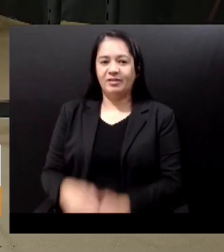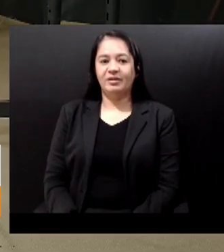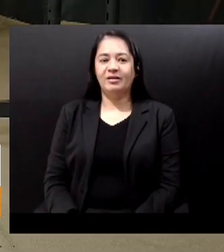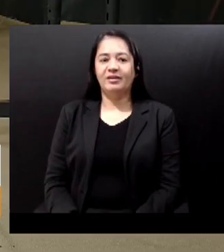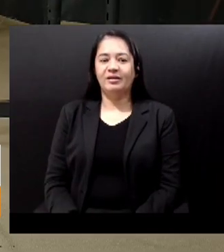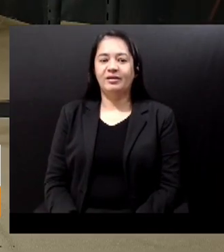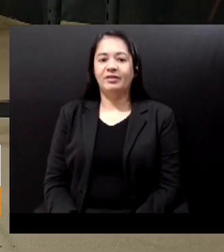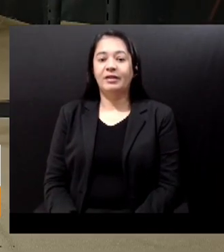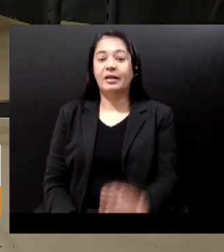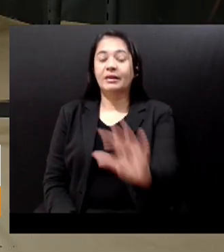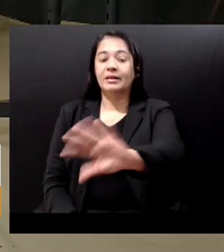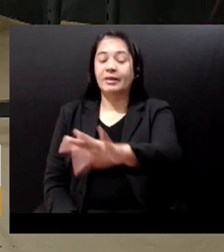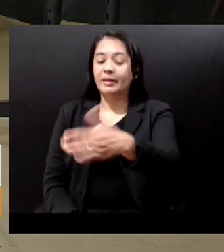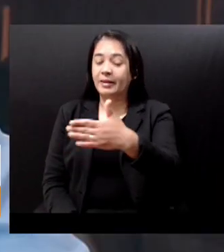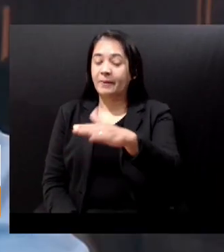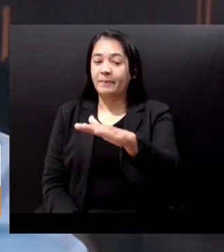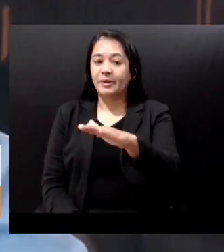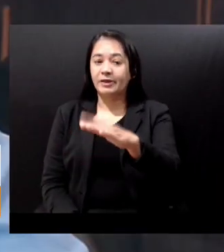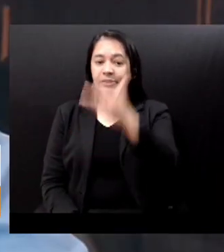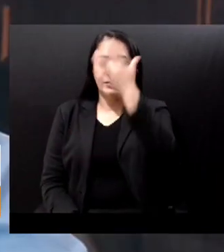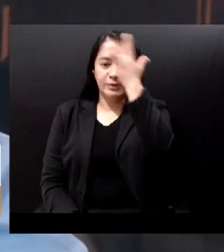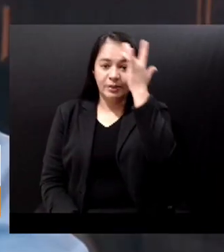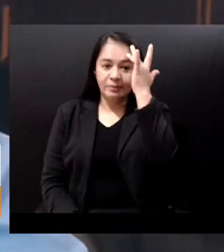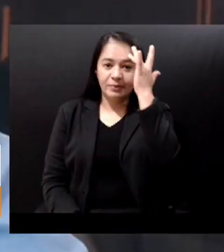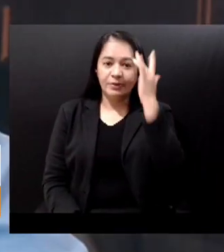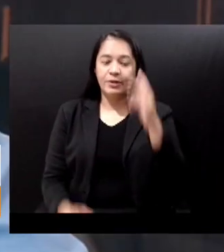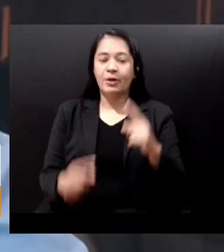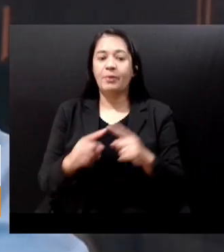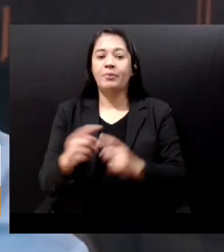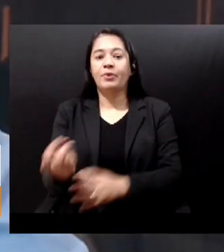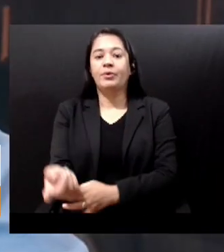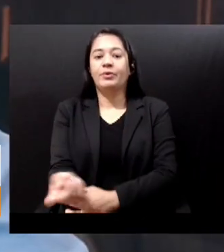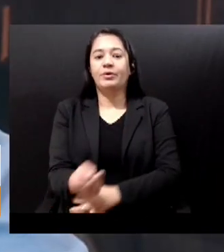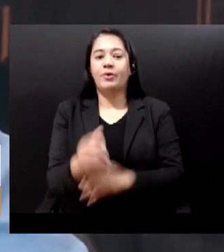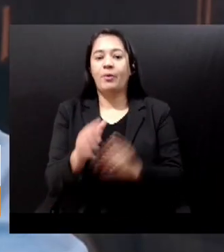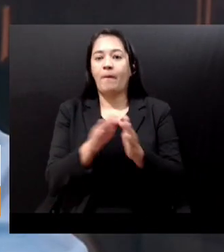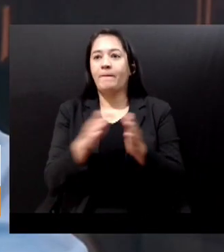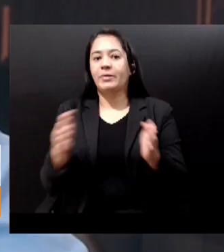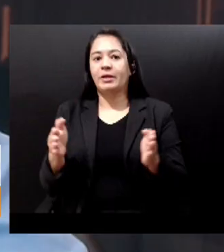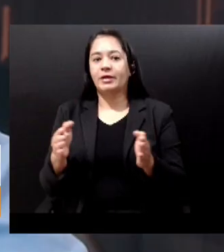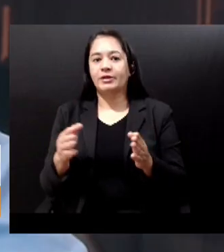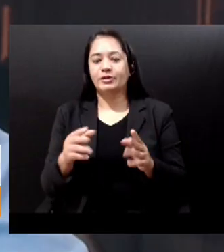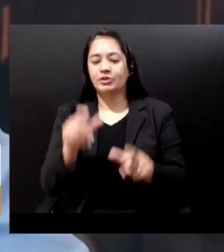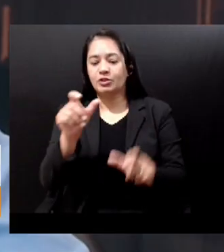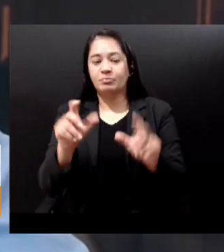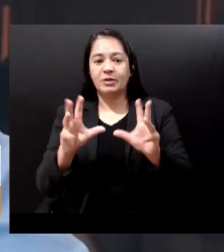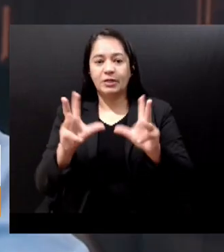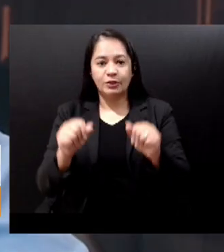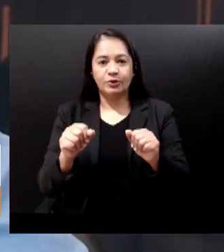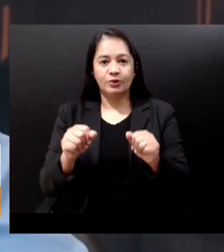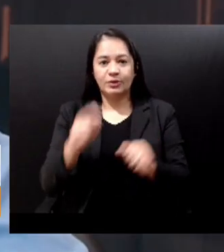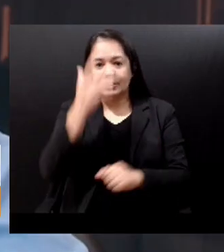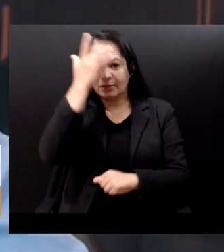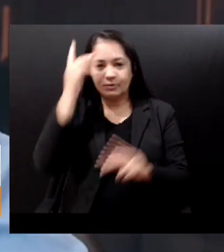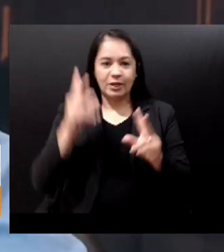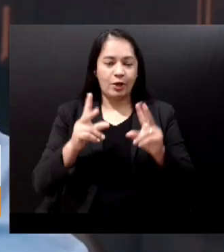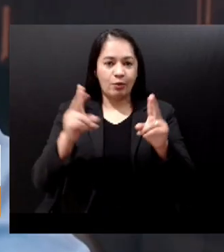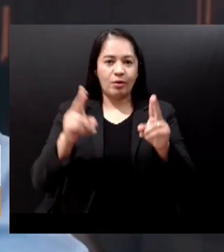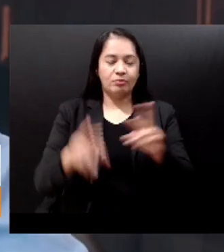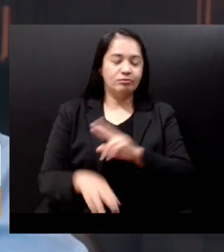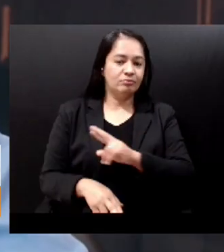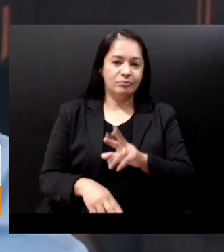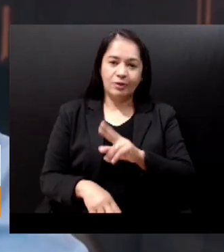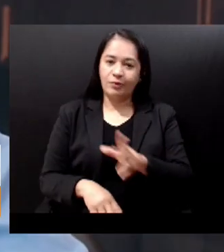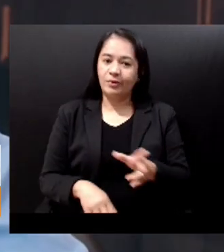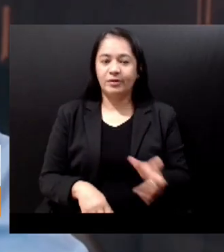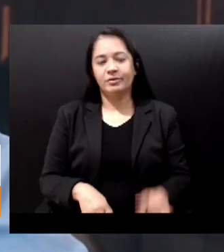porque talvez não seja um prazo igual para todo mundo, né. Uhum, Dizer que existe essa receita para todos é